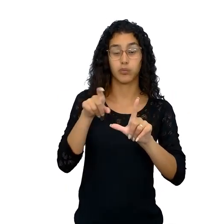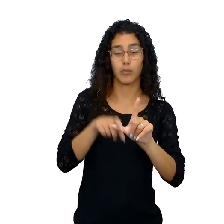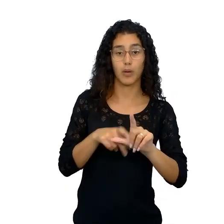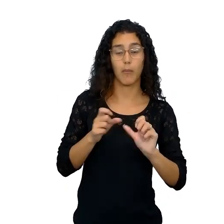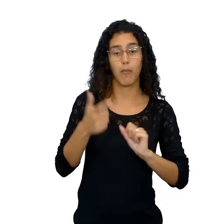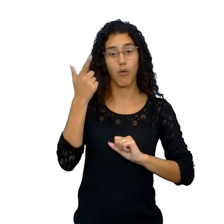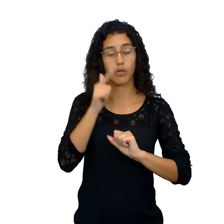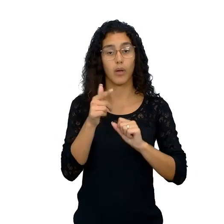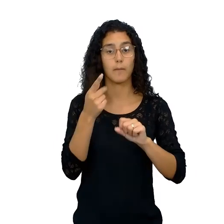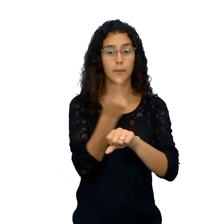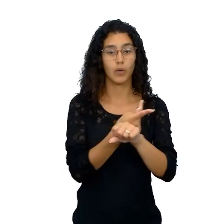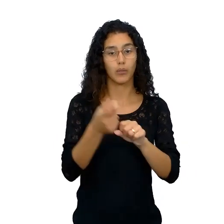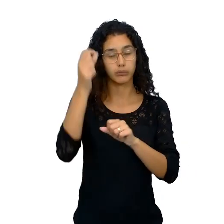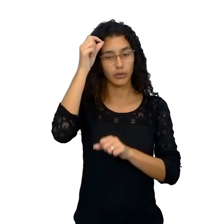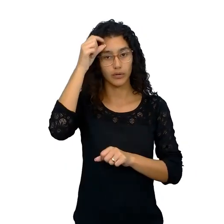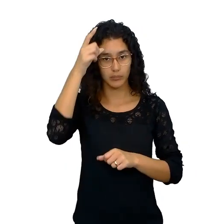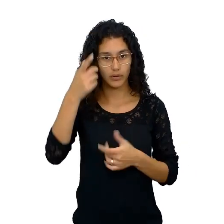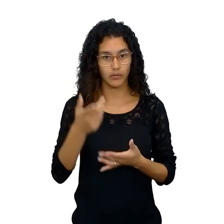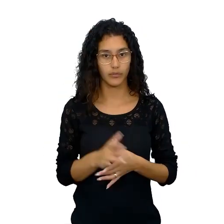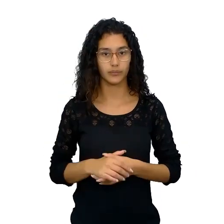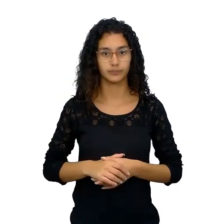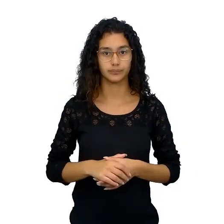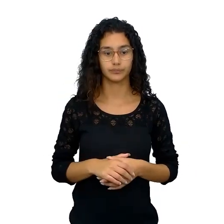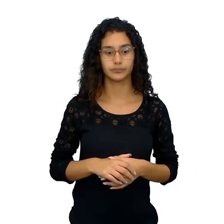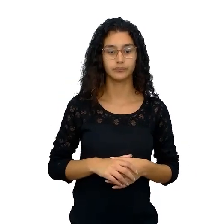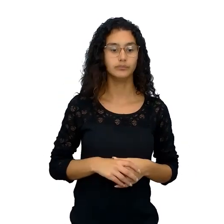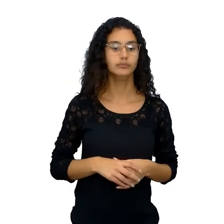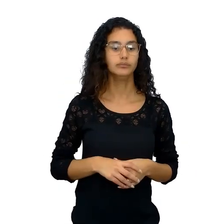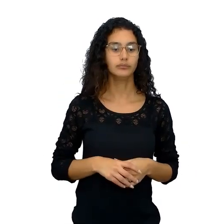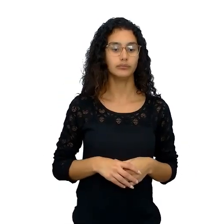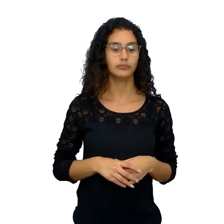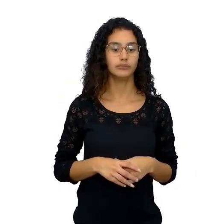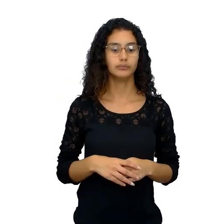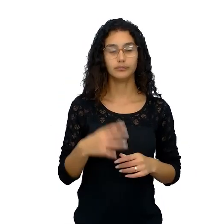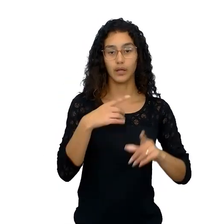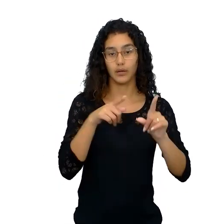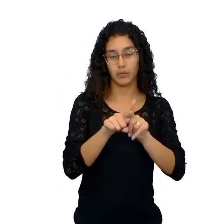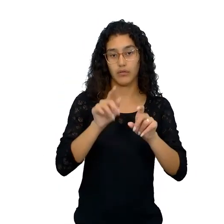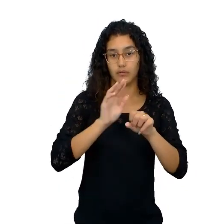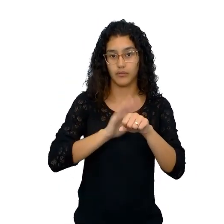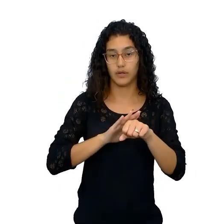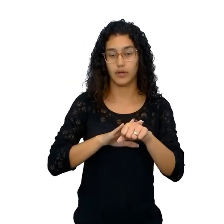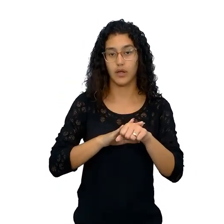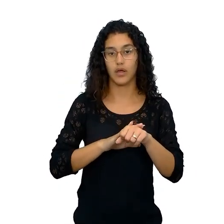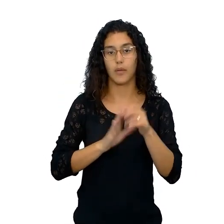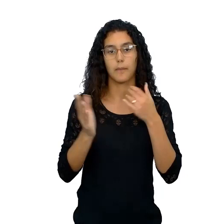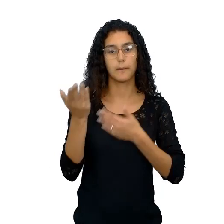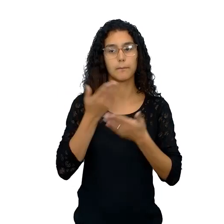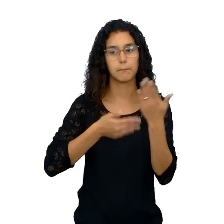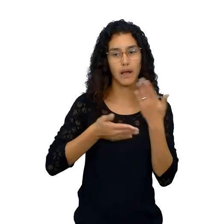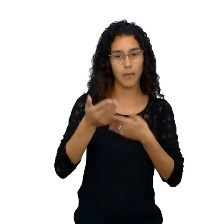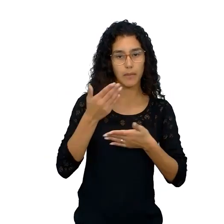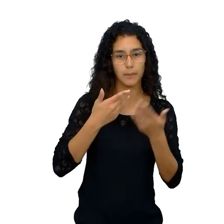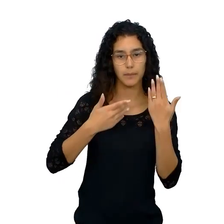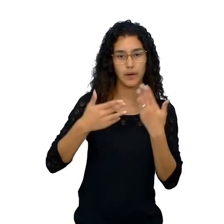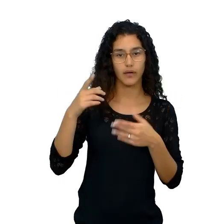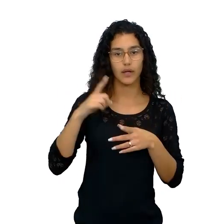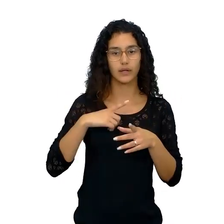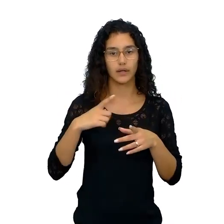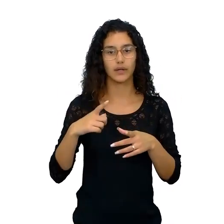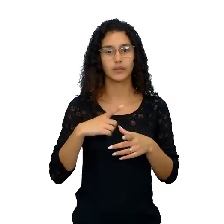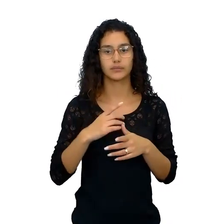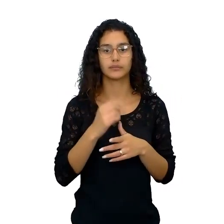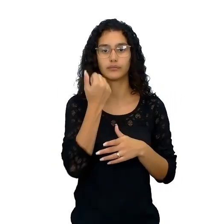irem atrás do próprio conhecimento, né? E de certa forma, fazendo, então, um paralelo, né, com o